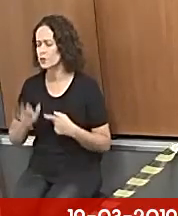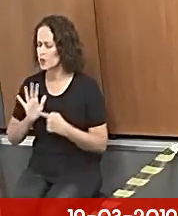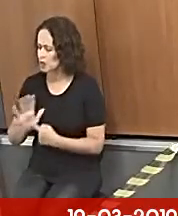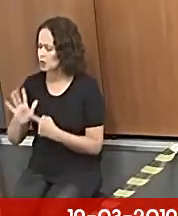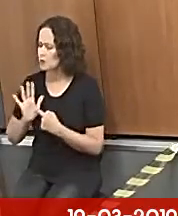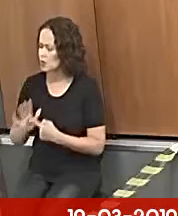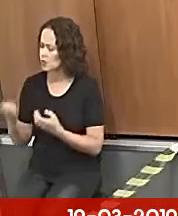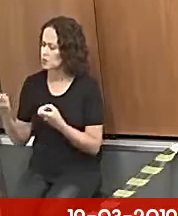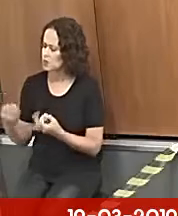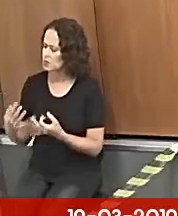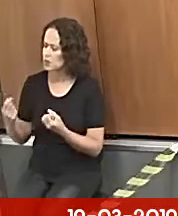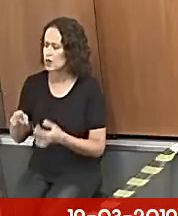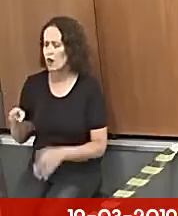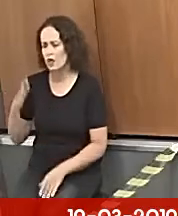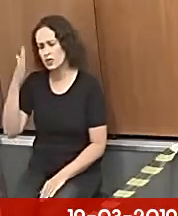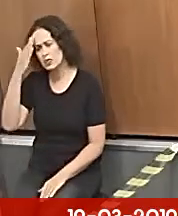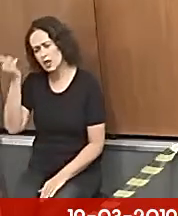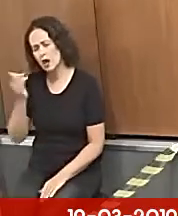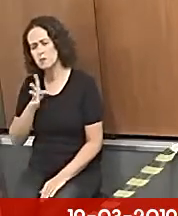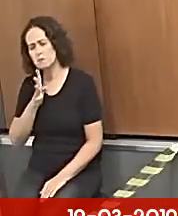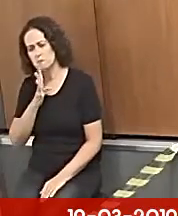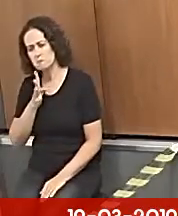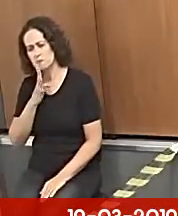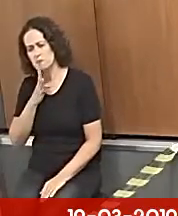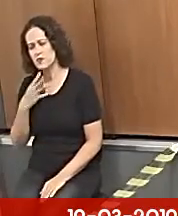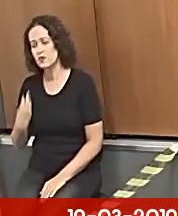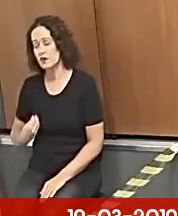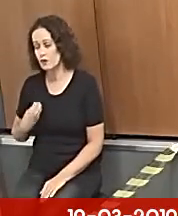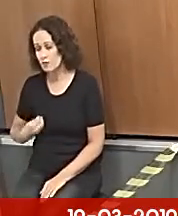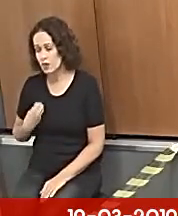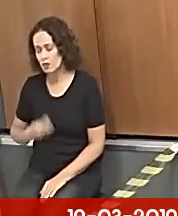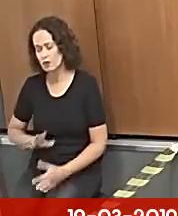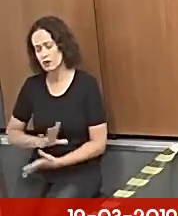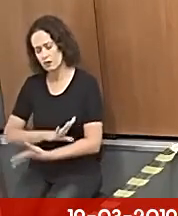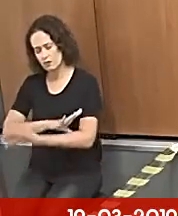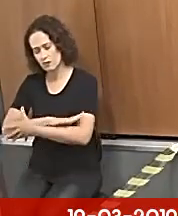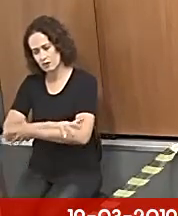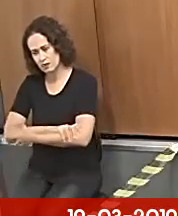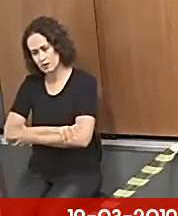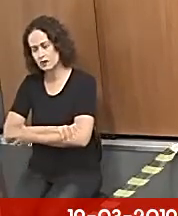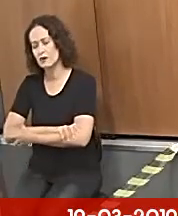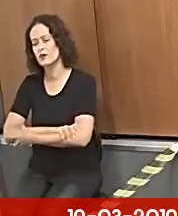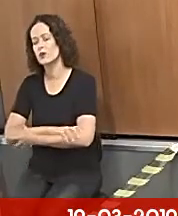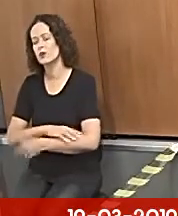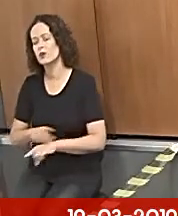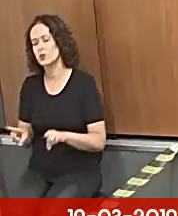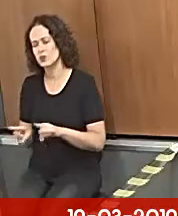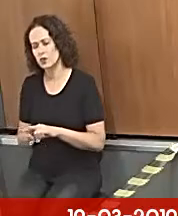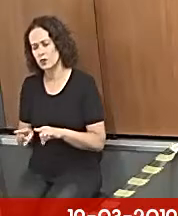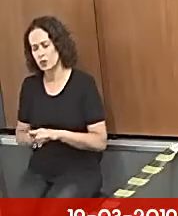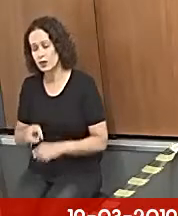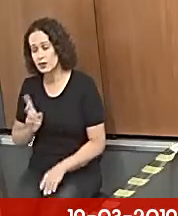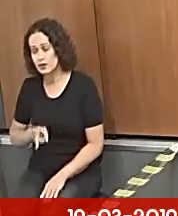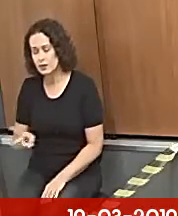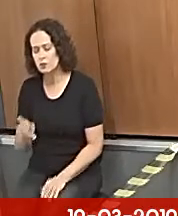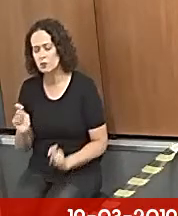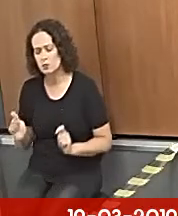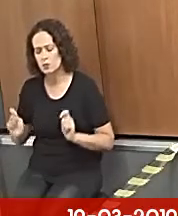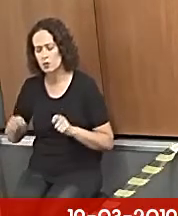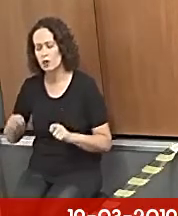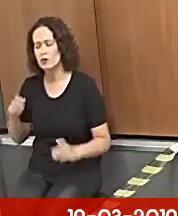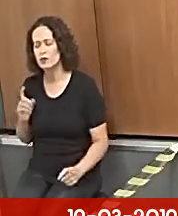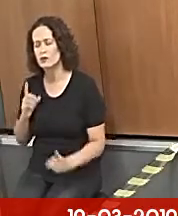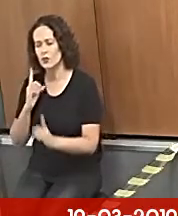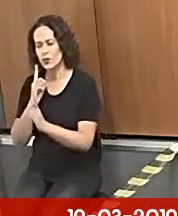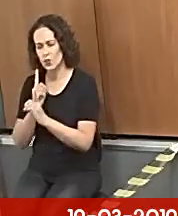vereador uma pessoa que é freqüente a associação do sul de minas gerais e outro sempre estou quando quando eu posso encontrar com ele lá